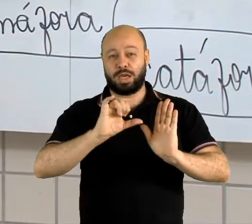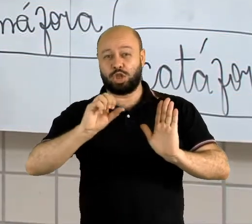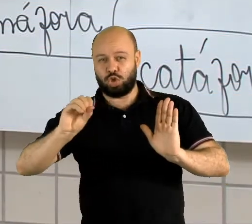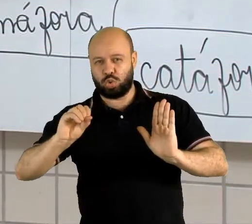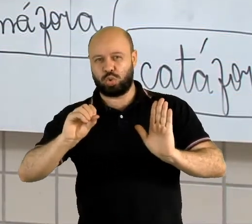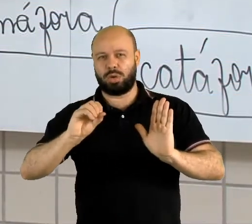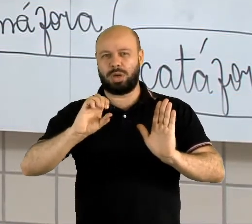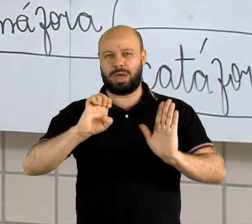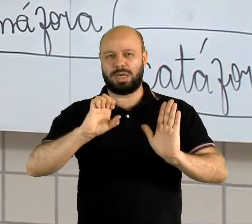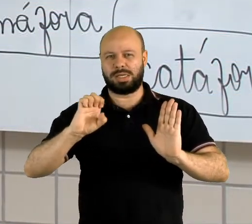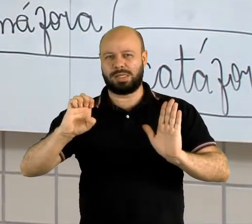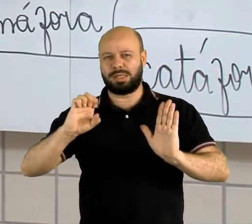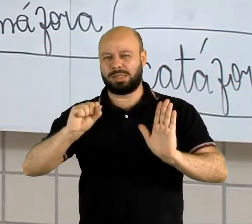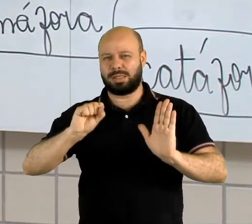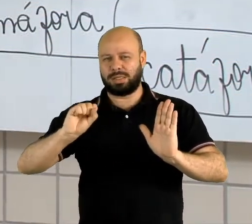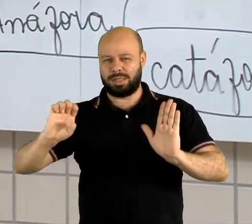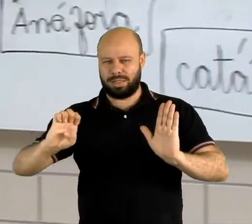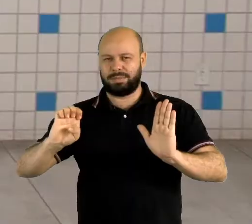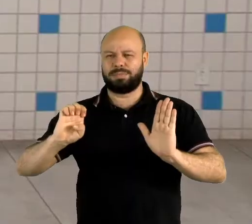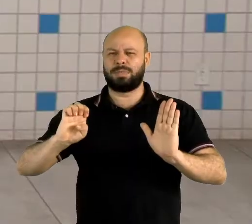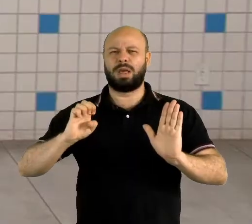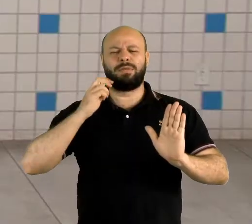o referente